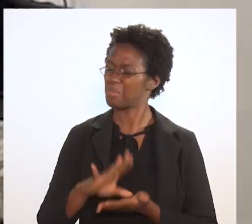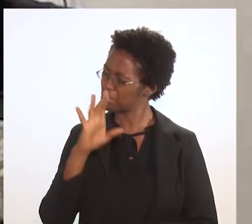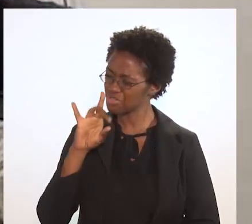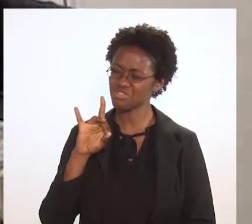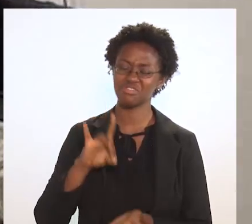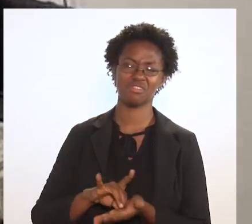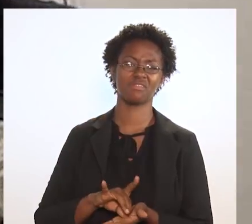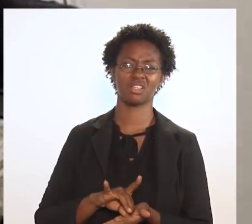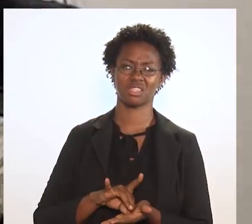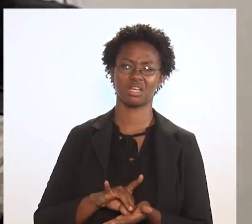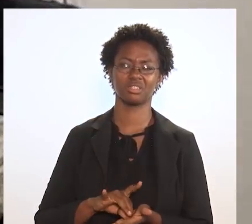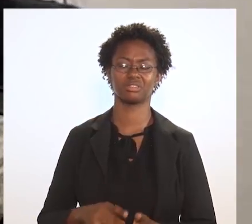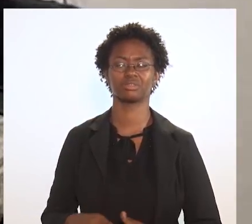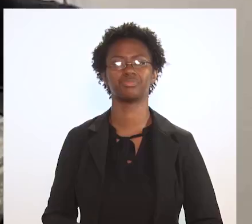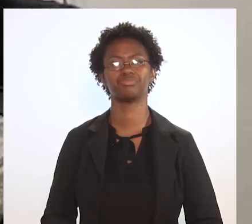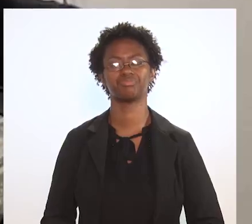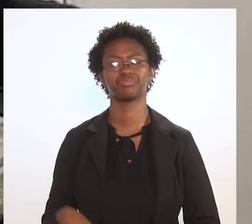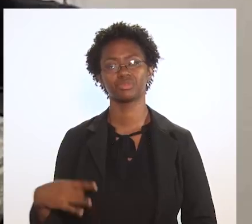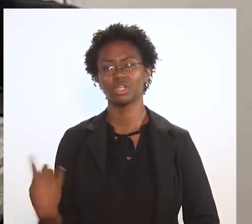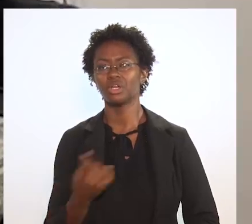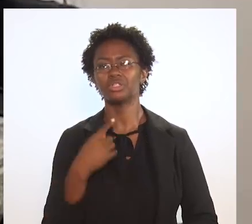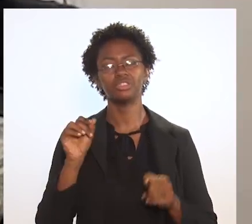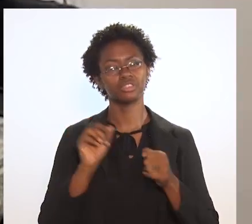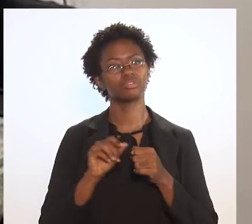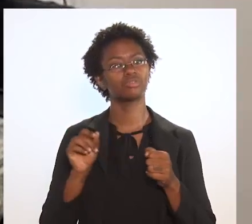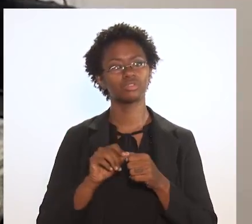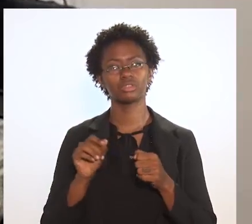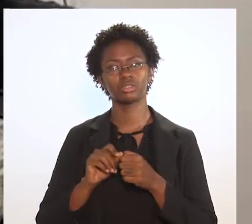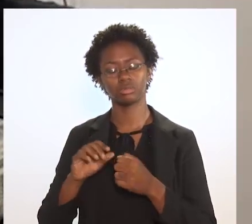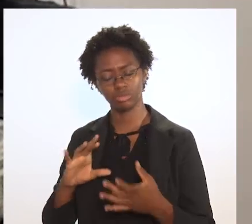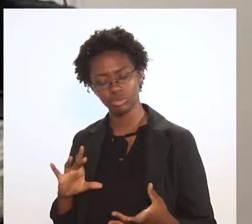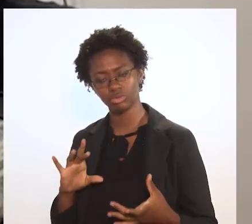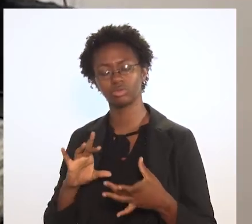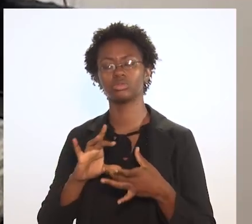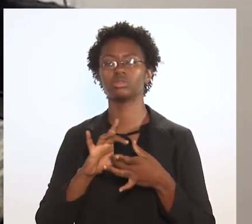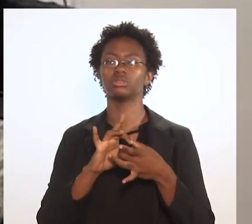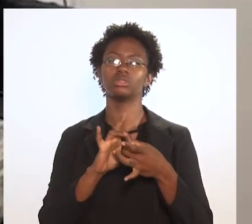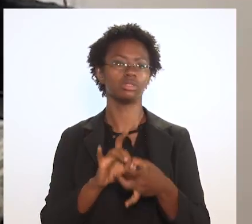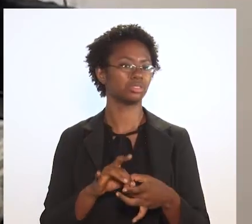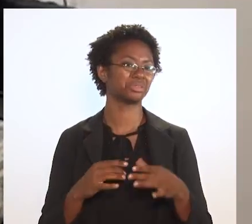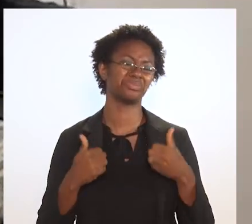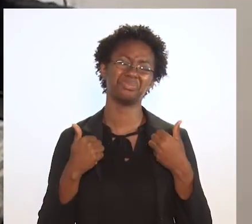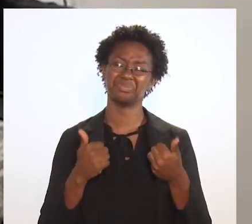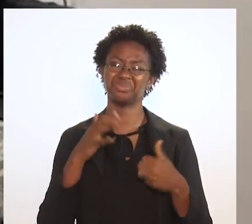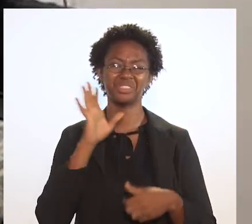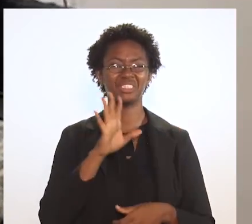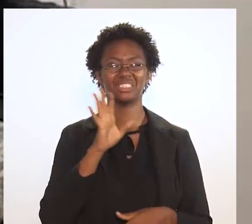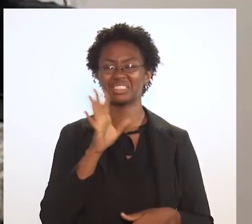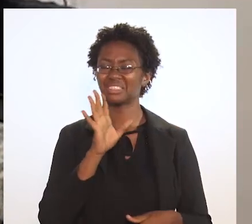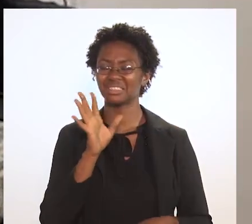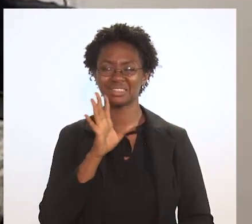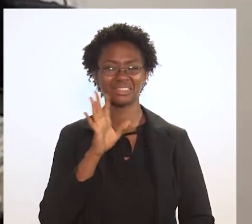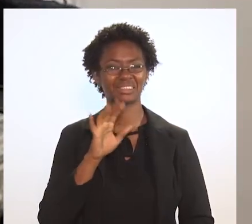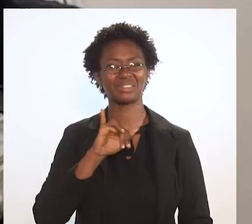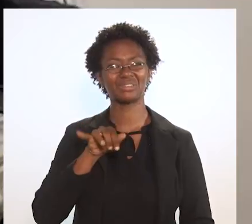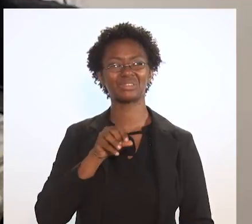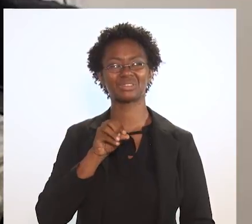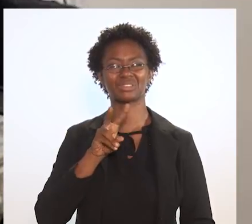ela... Poxa! E nós fizemos uma turnê muito bacana com a